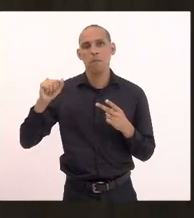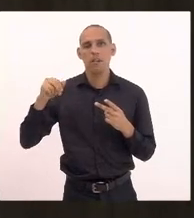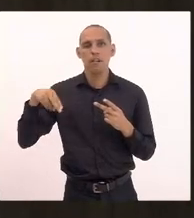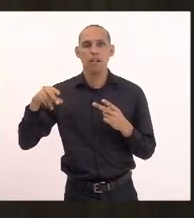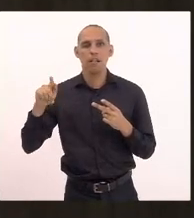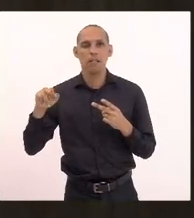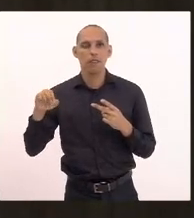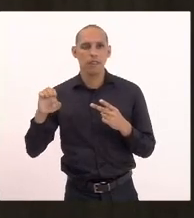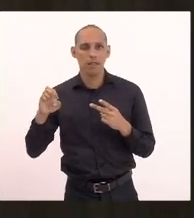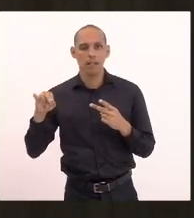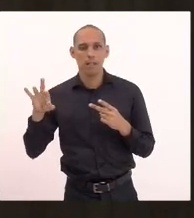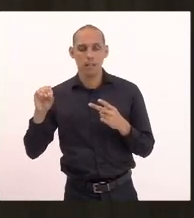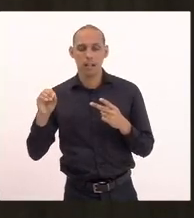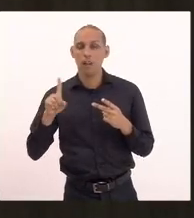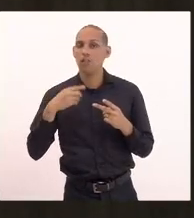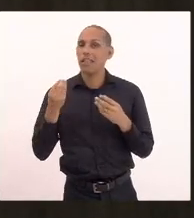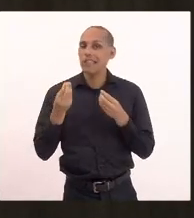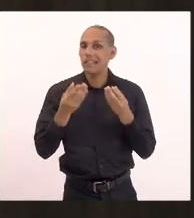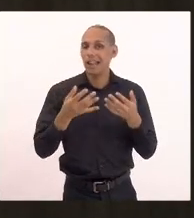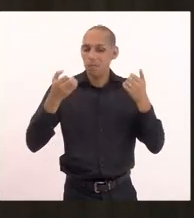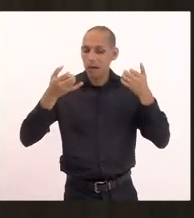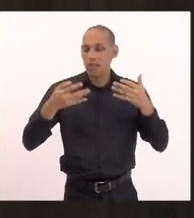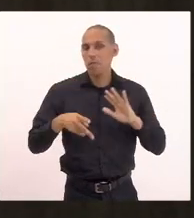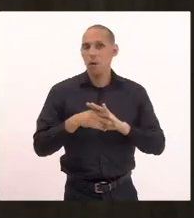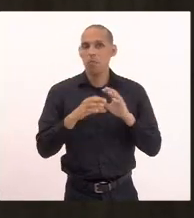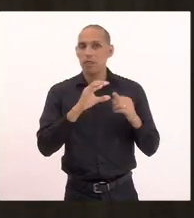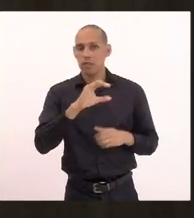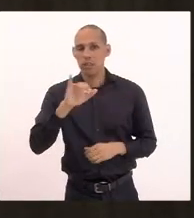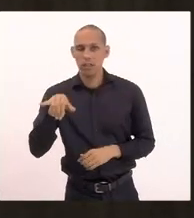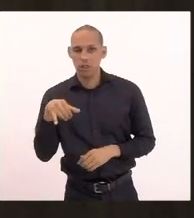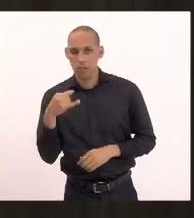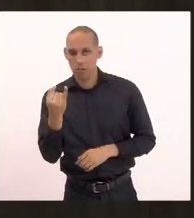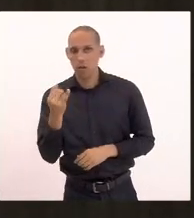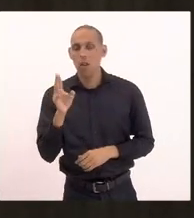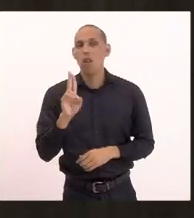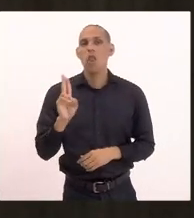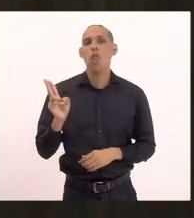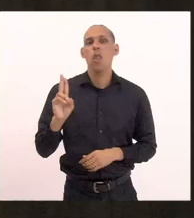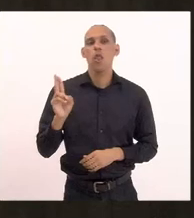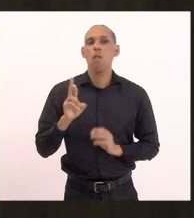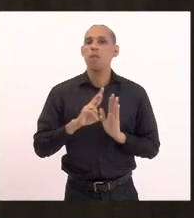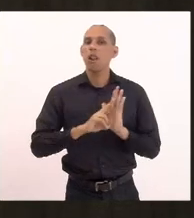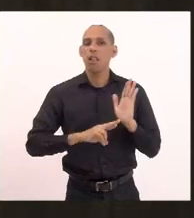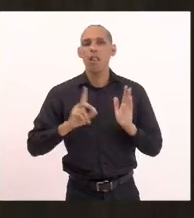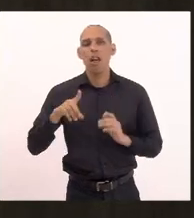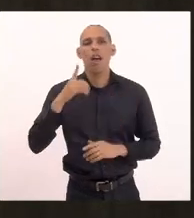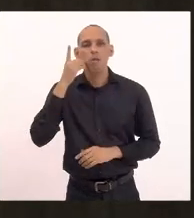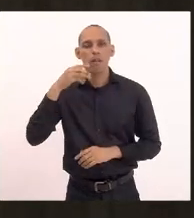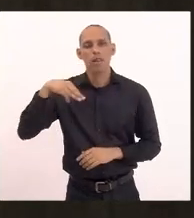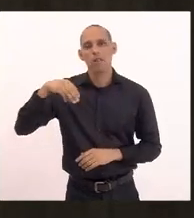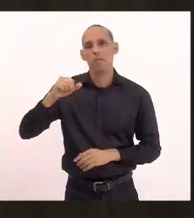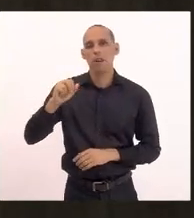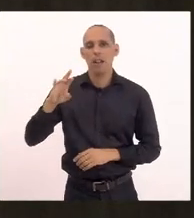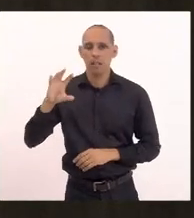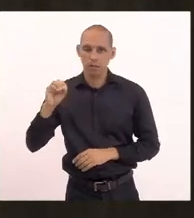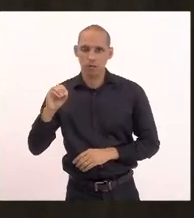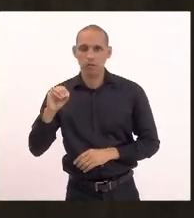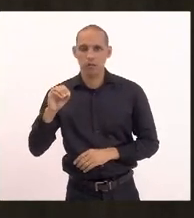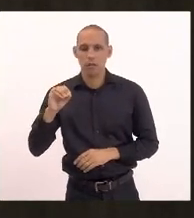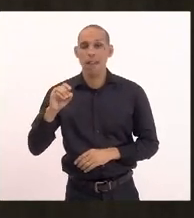o parecer pela CCJ em nome do relator, deputado Márcio Pacheco.